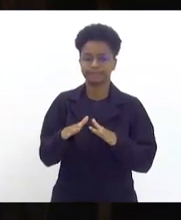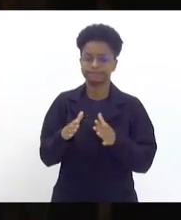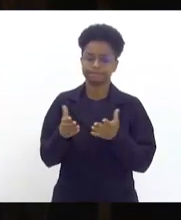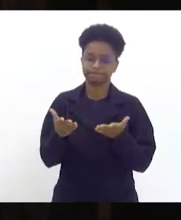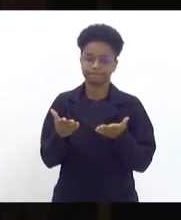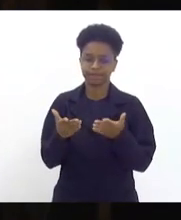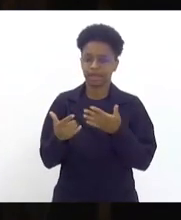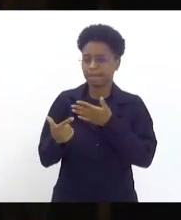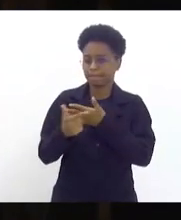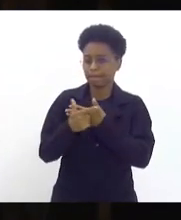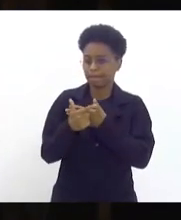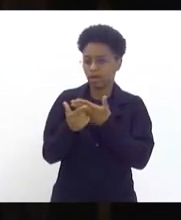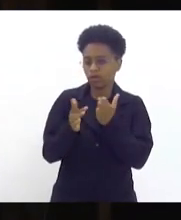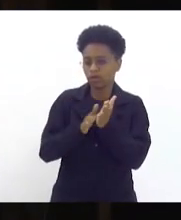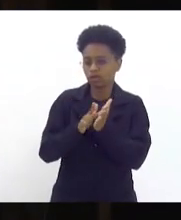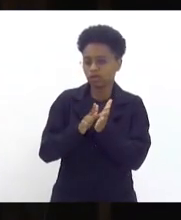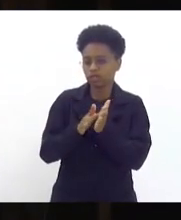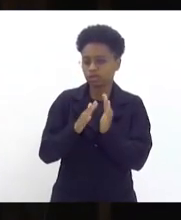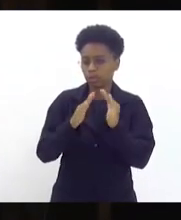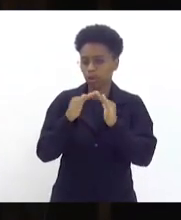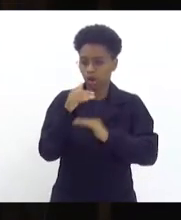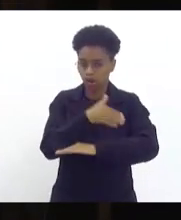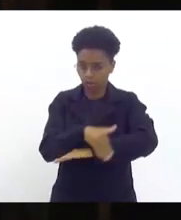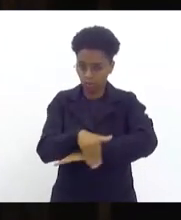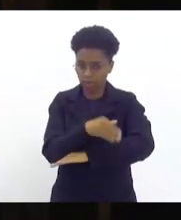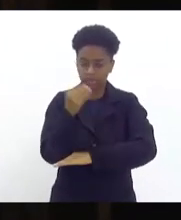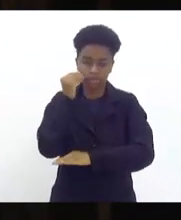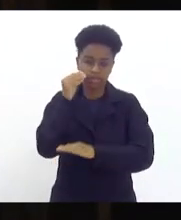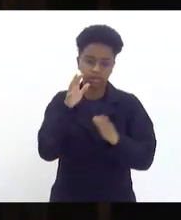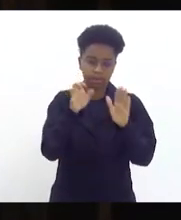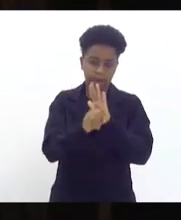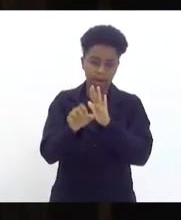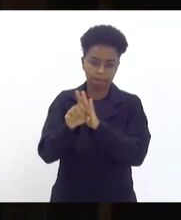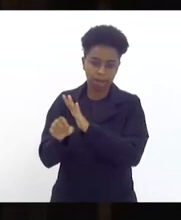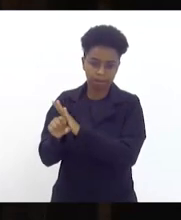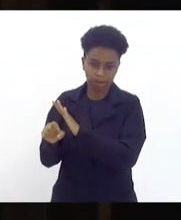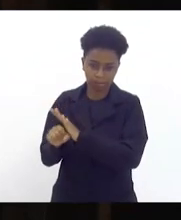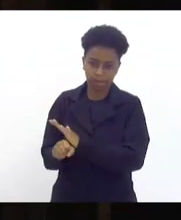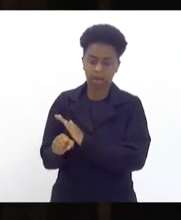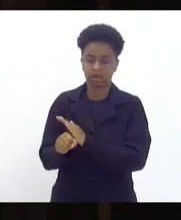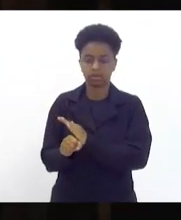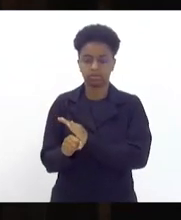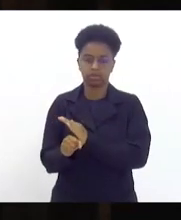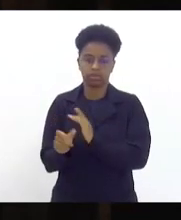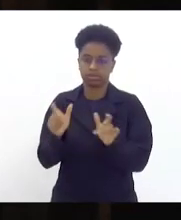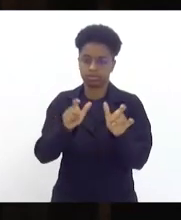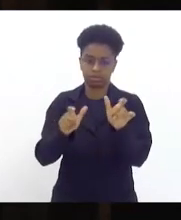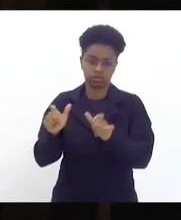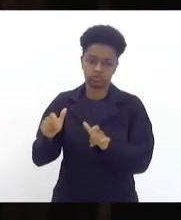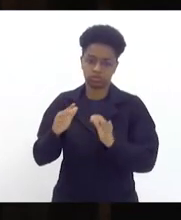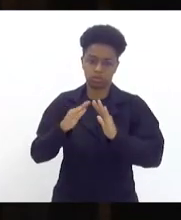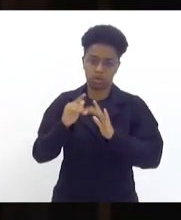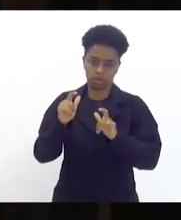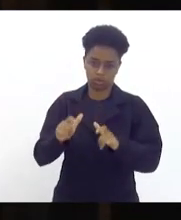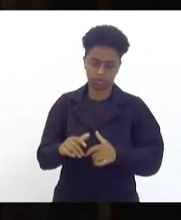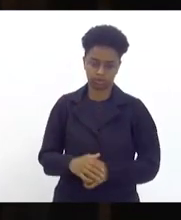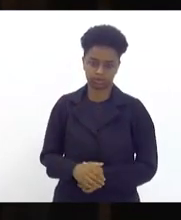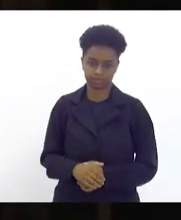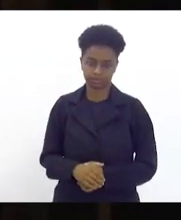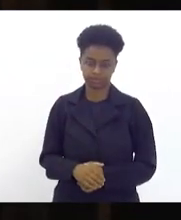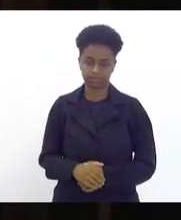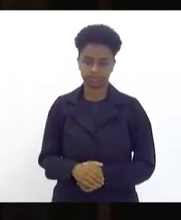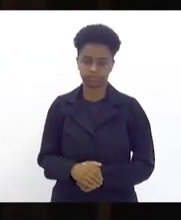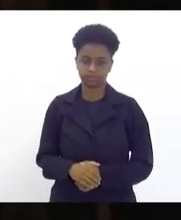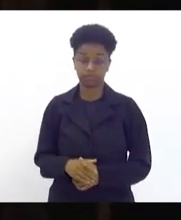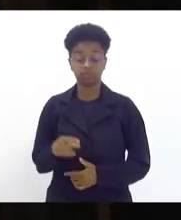o papel de moradores de rua para poder praticar pequenos furtos e roubos à comunidade em geral da Tijuca já fizemos